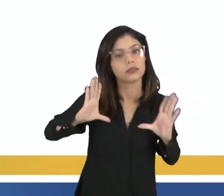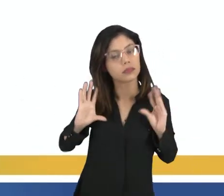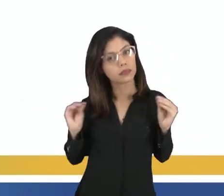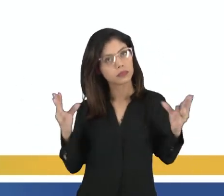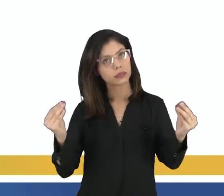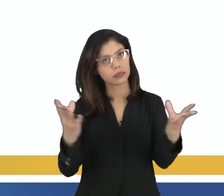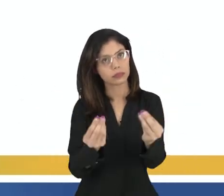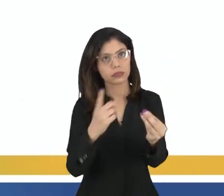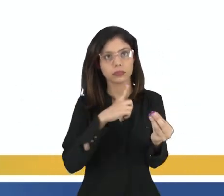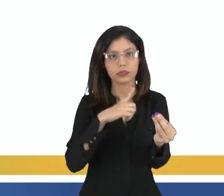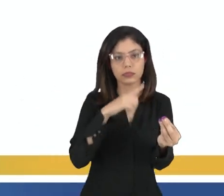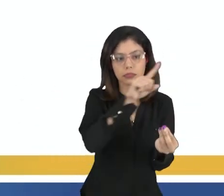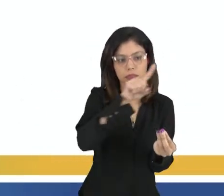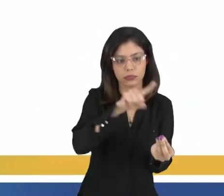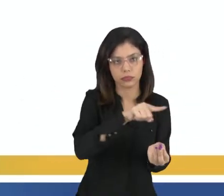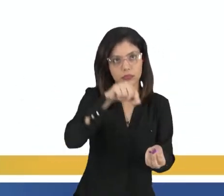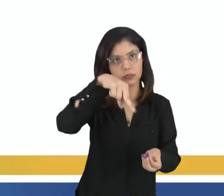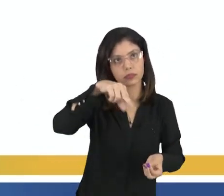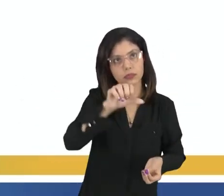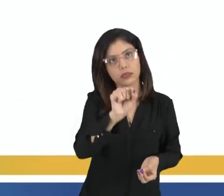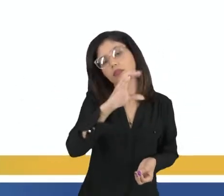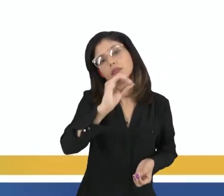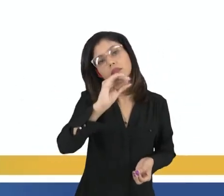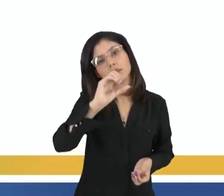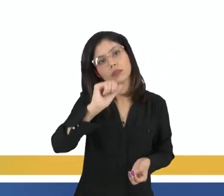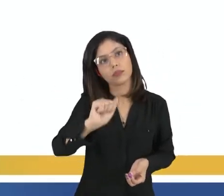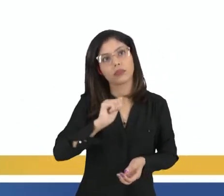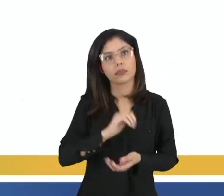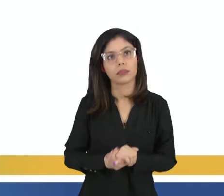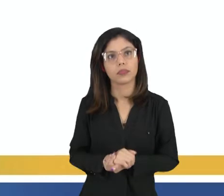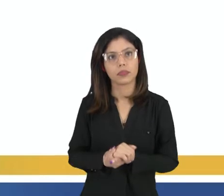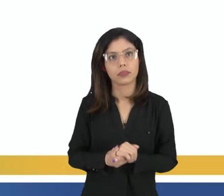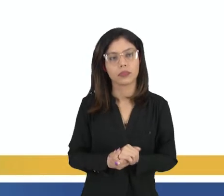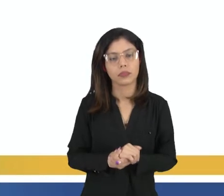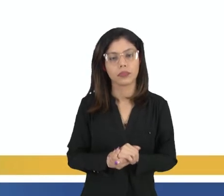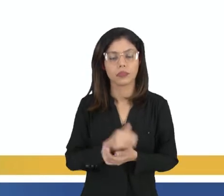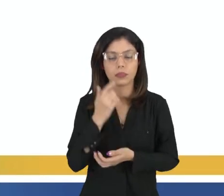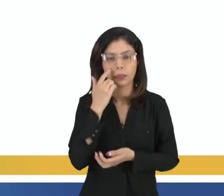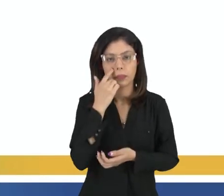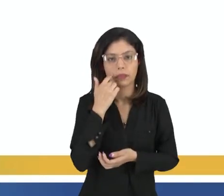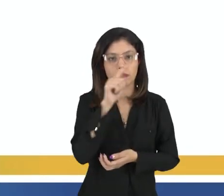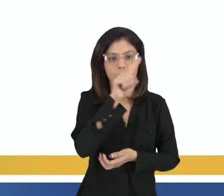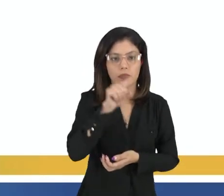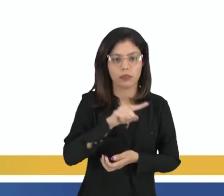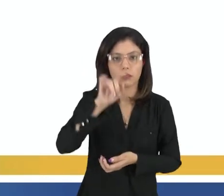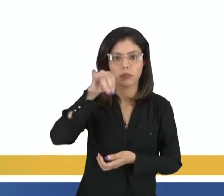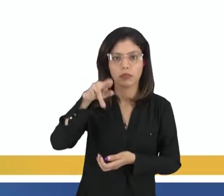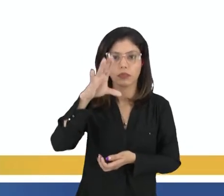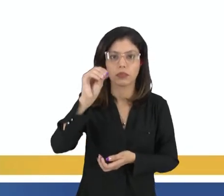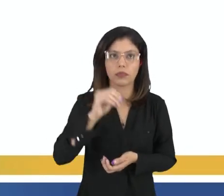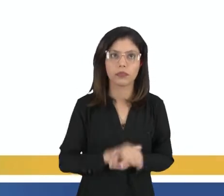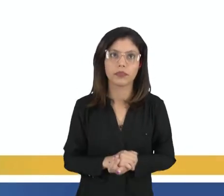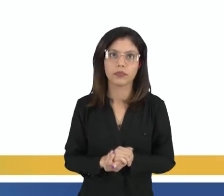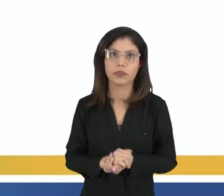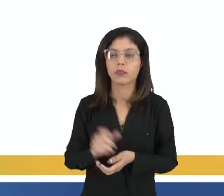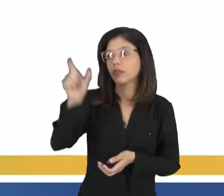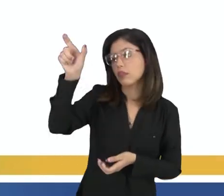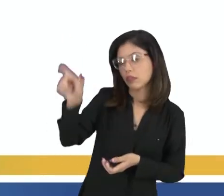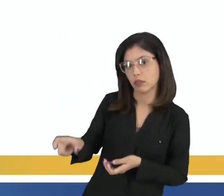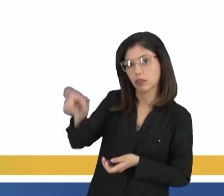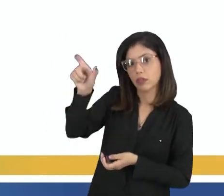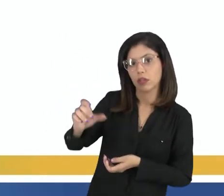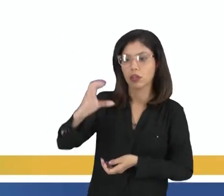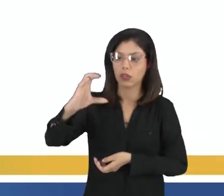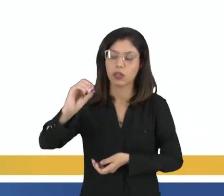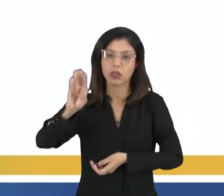que contenha o elemento químico zinco, como tá aqui, ó, sulfato de zinco. A placa de cobre,